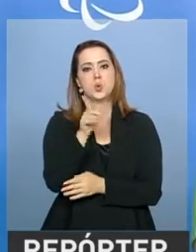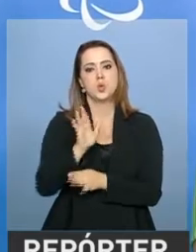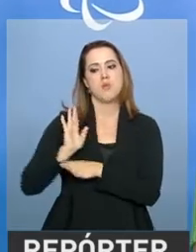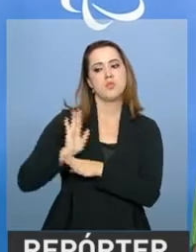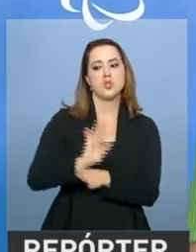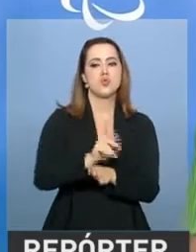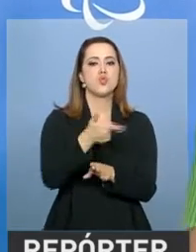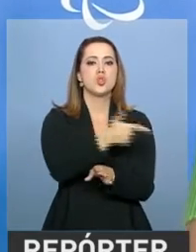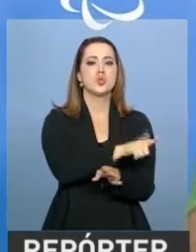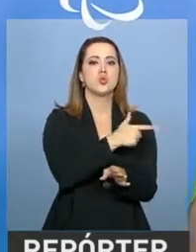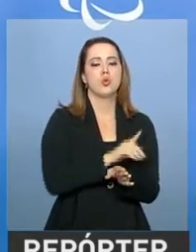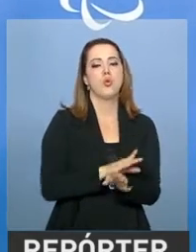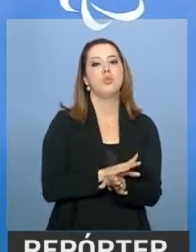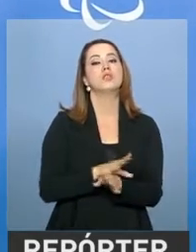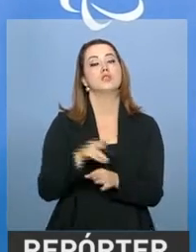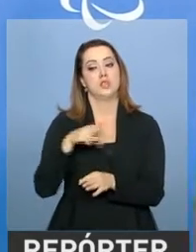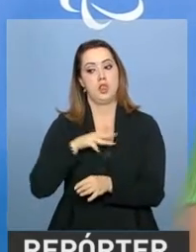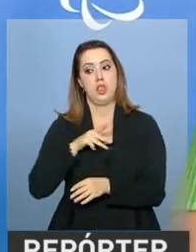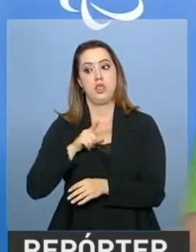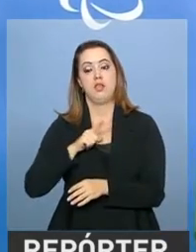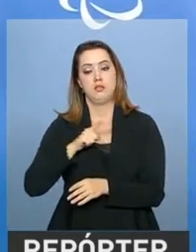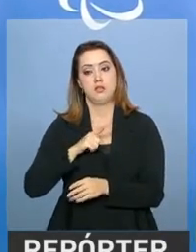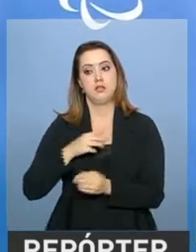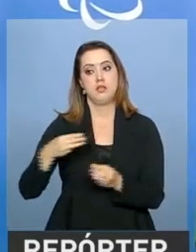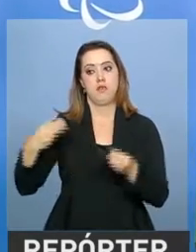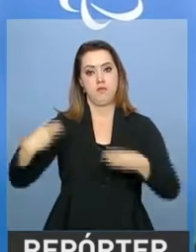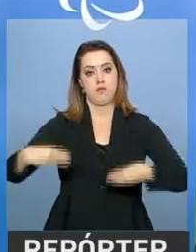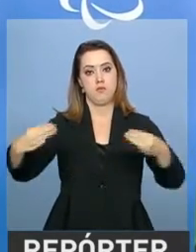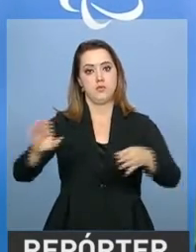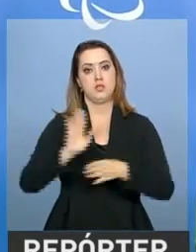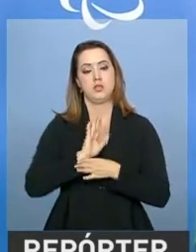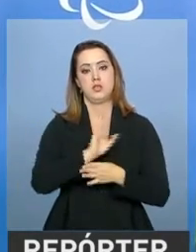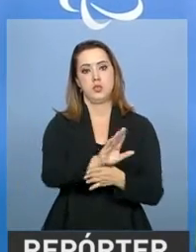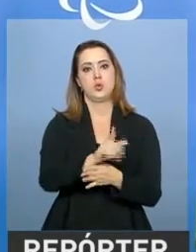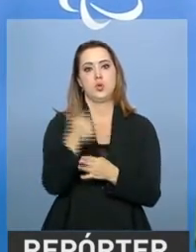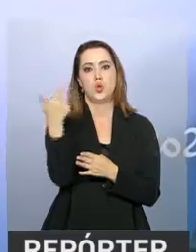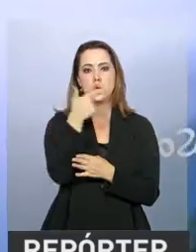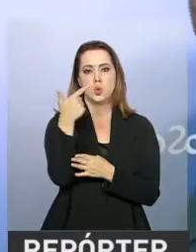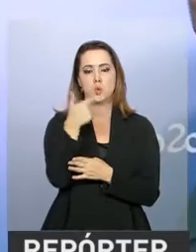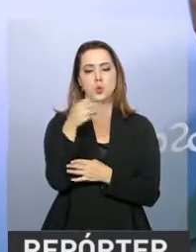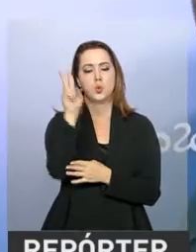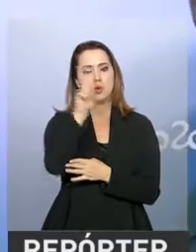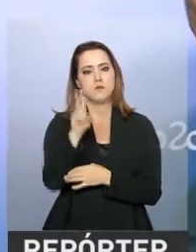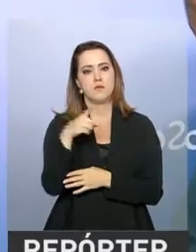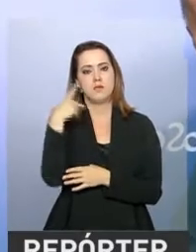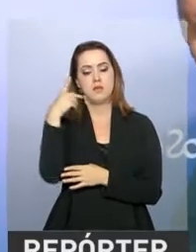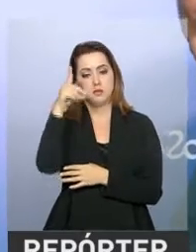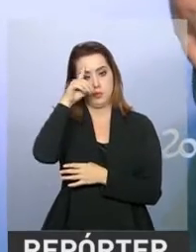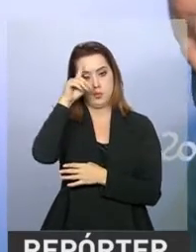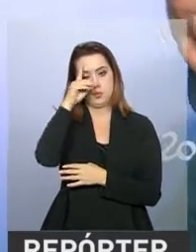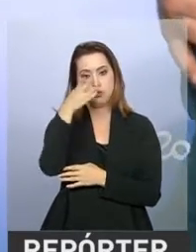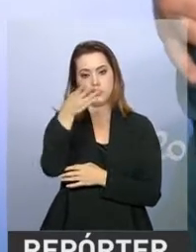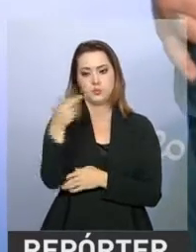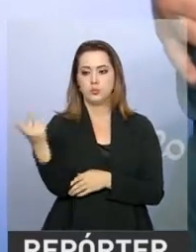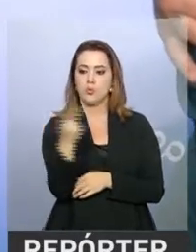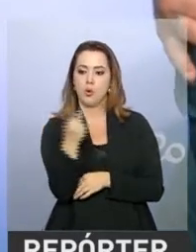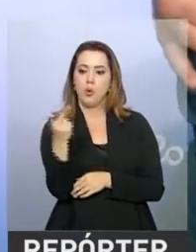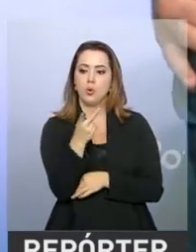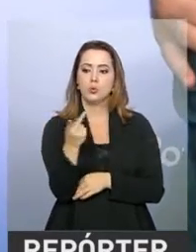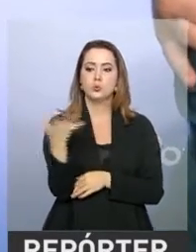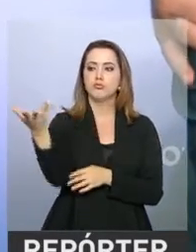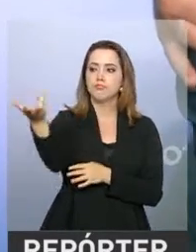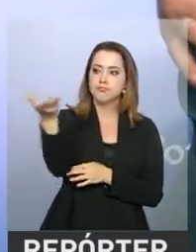Ajuda do Ministério. Então, assim, começamos a treinar muito, né? Duas vezes por dia, né? Alessandro e Ivani recebem apoio